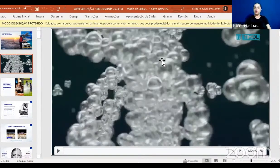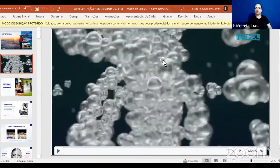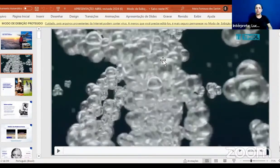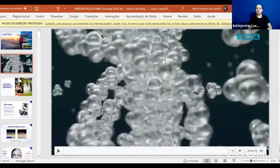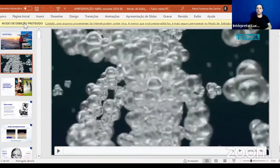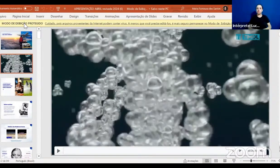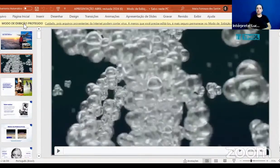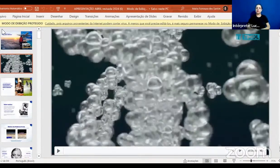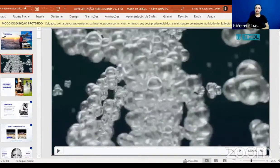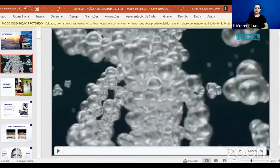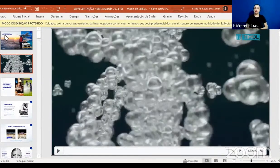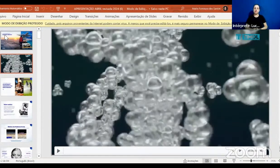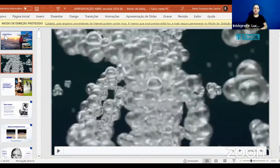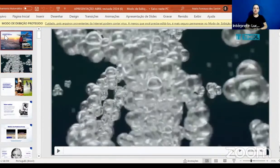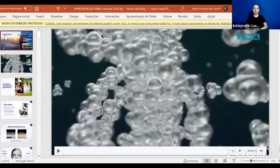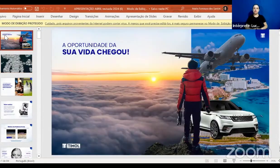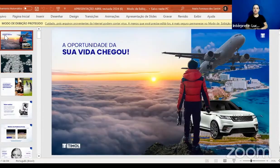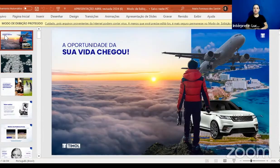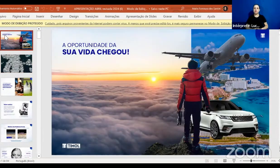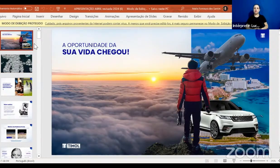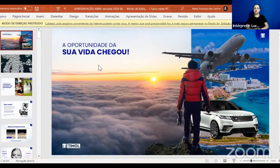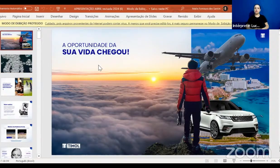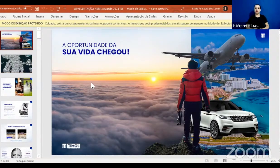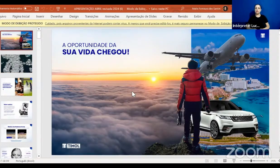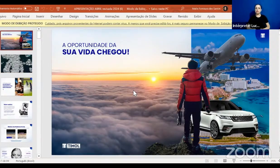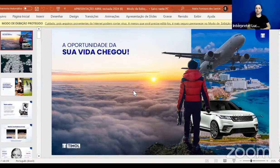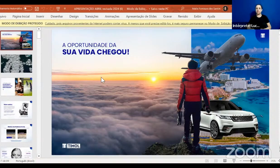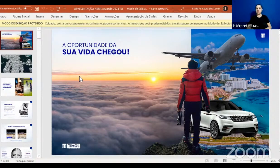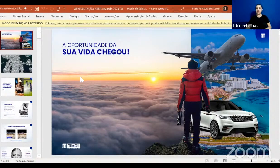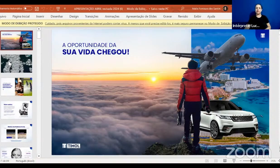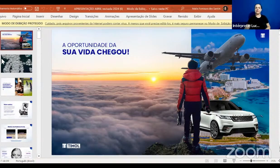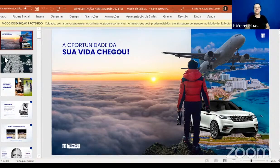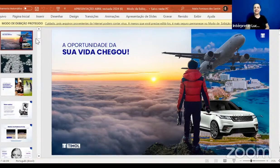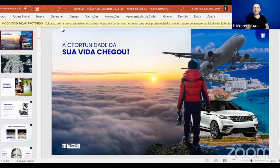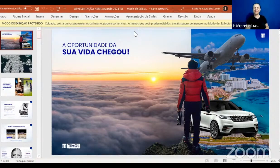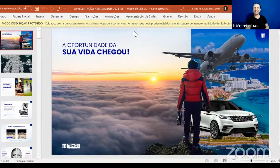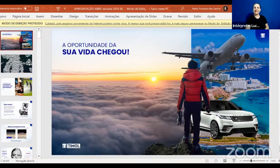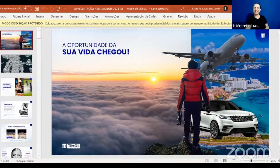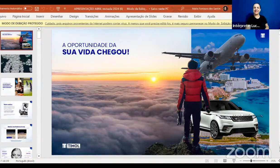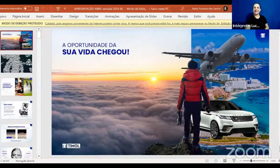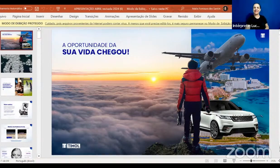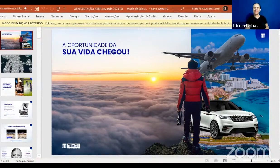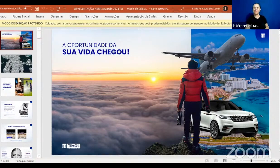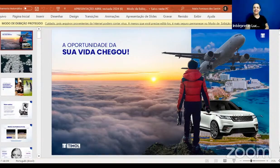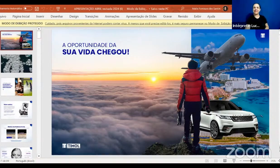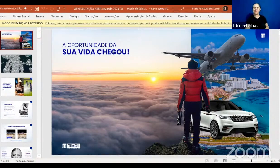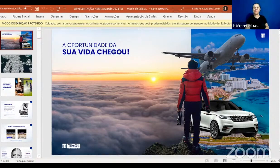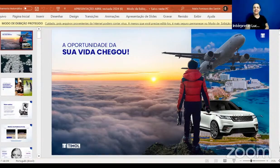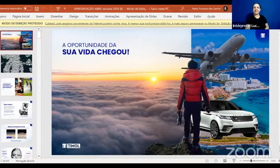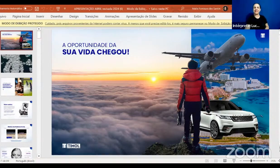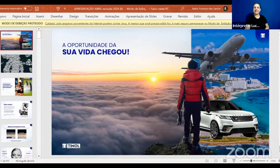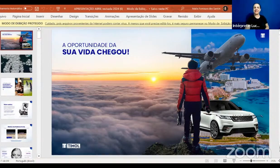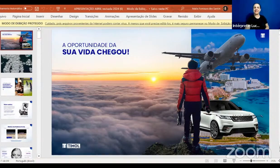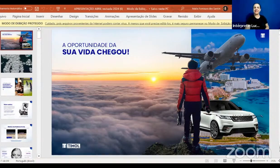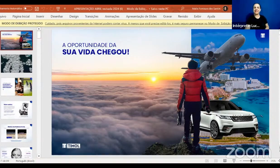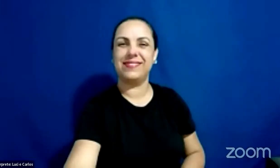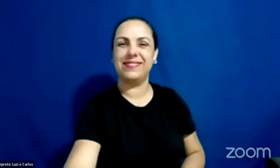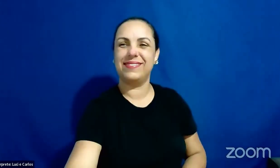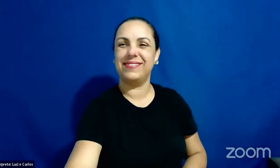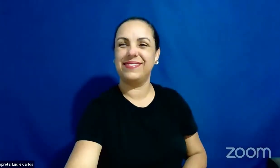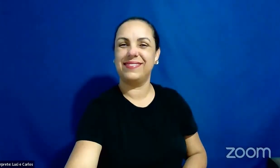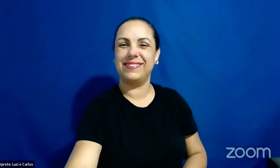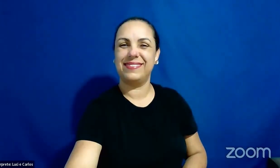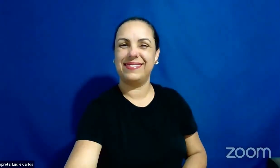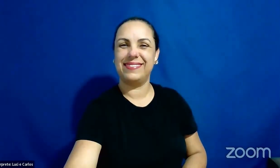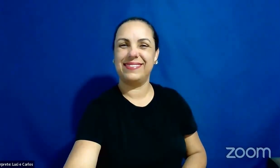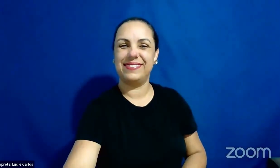Gente, me perdoa. A gente treina, a gente ensaia, tá tudo certo e depois dá esse tilt aqui. Me Você foi lá perdoem, em